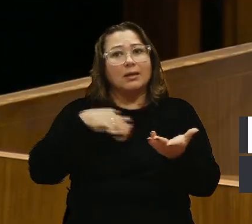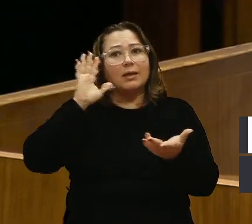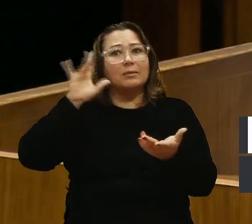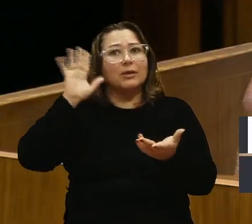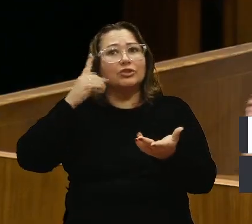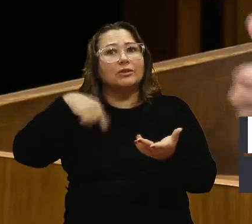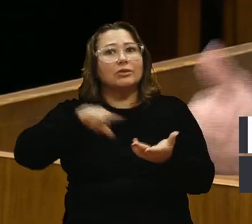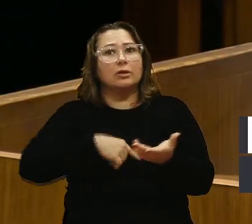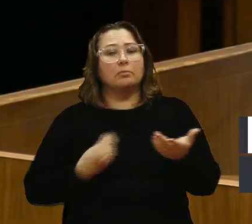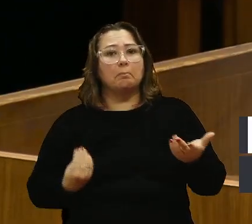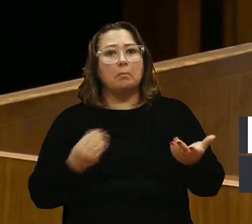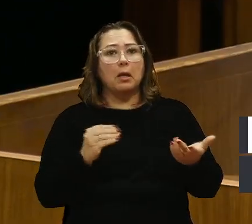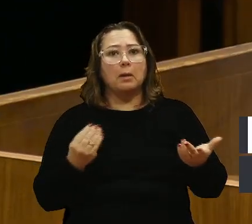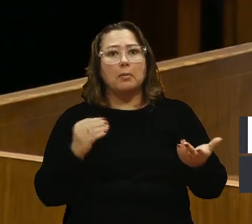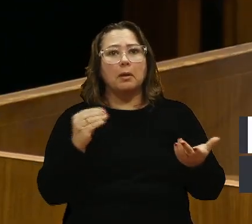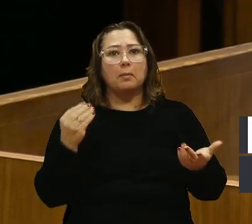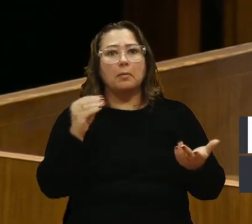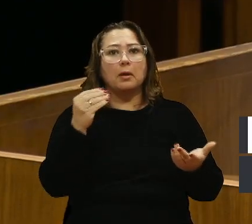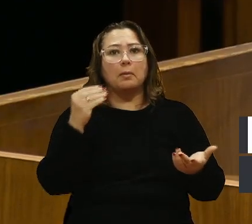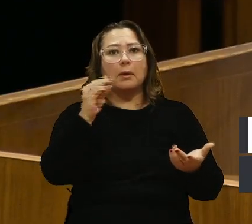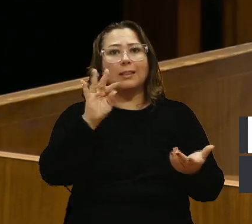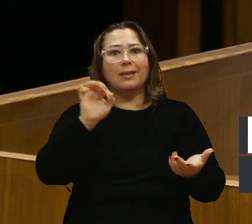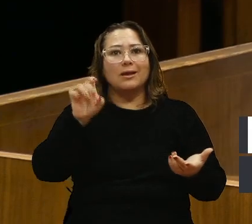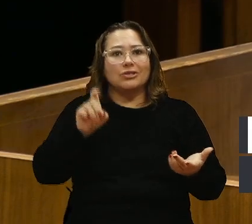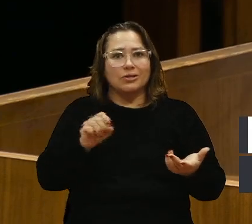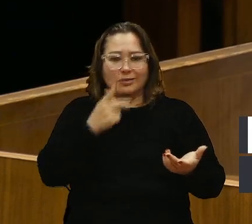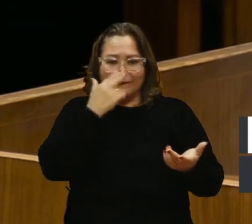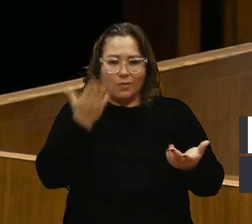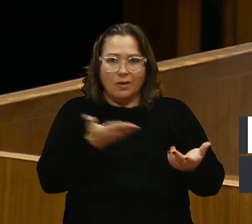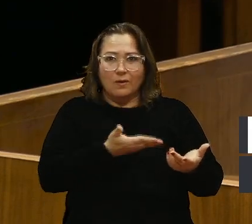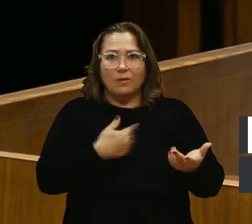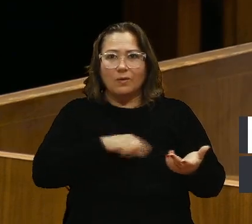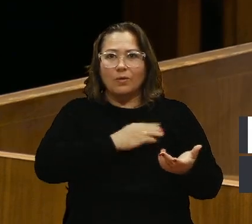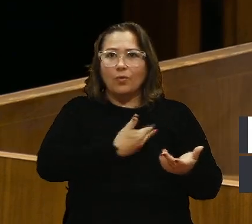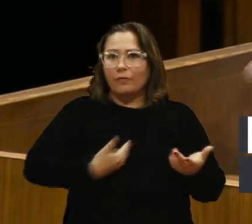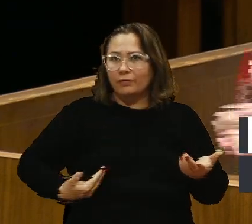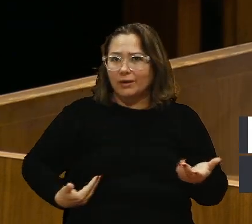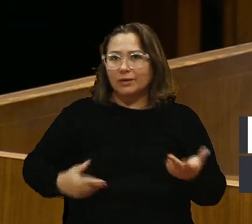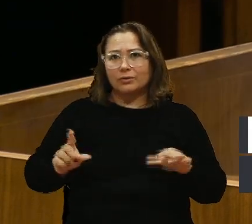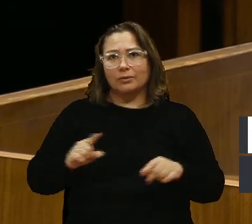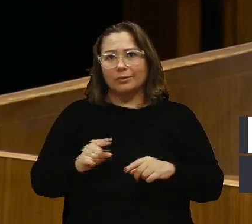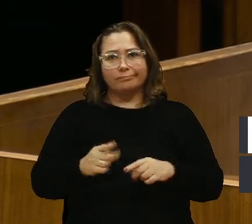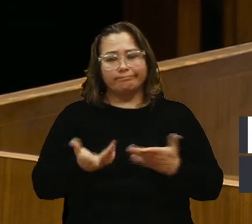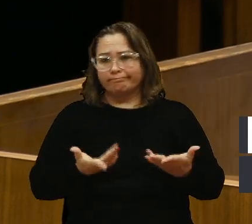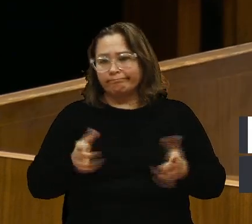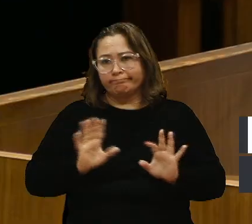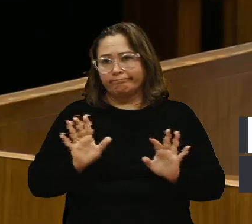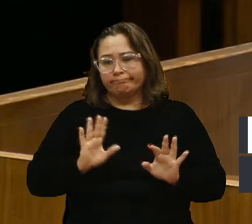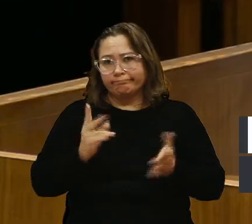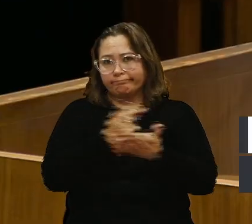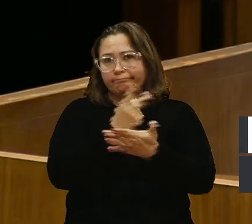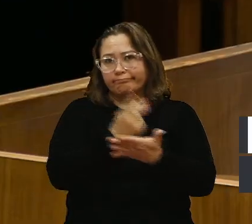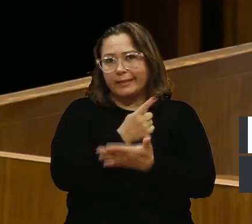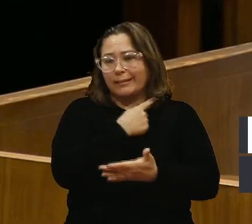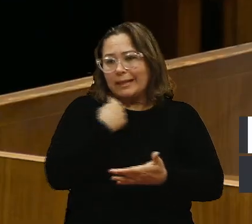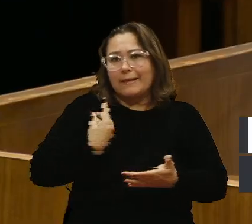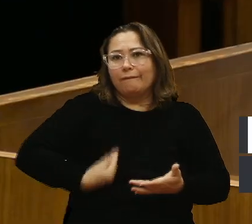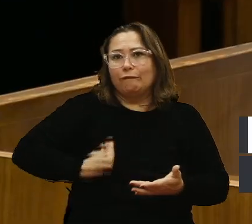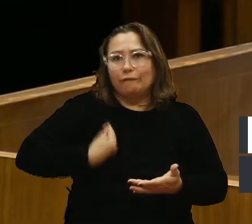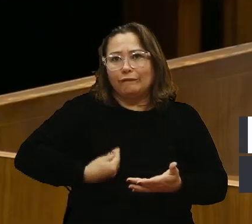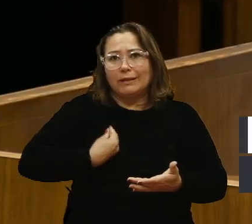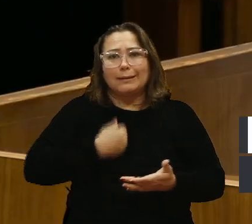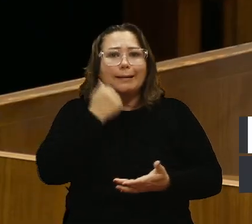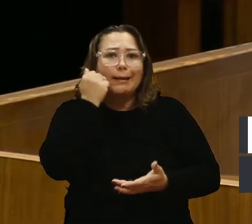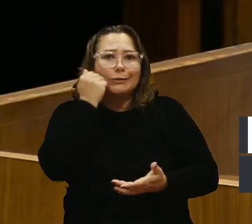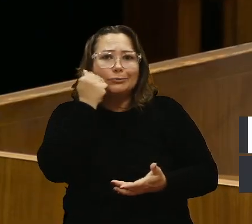ficar colocando taxas e taxas, como é esse caso aqui. Então, o governador atraso de vida, Eduardo Leite, vem com uma medida dessa, uma cara de pau em